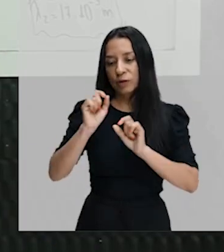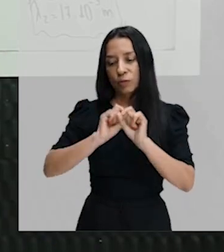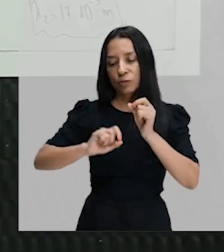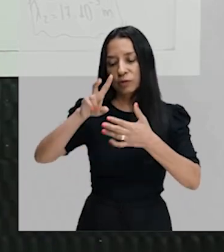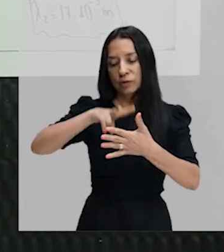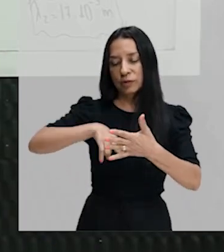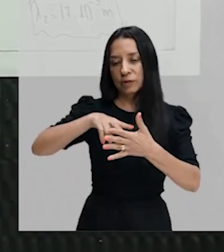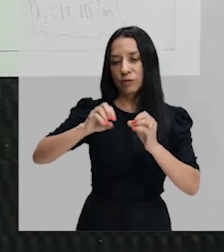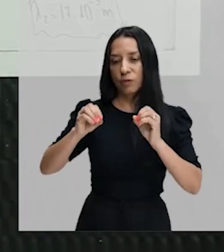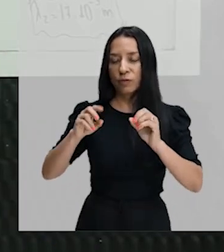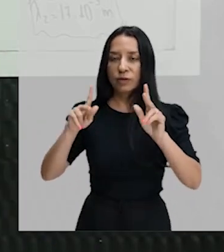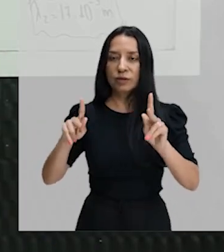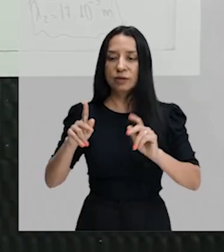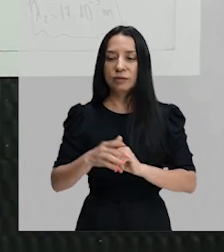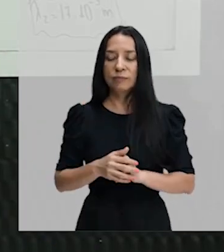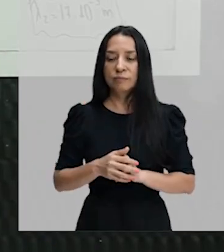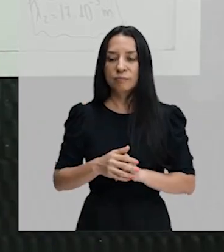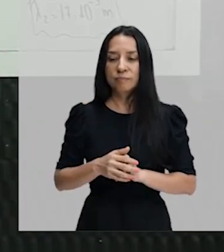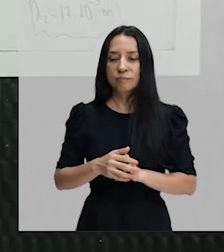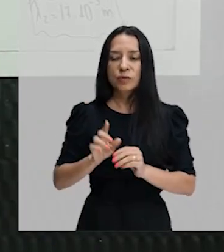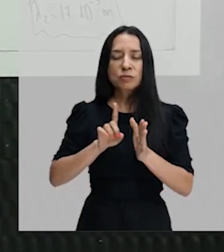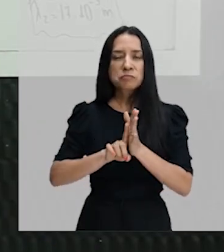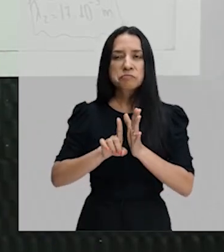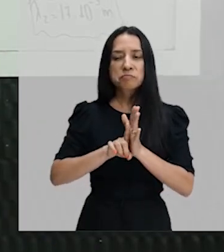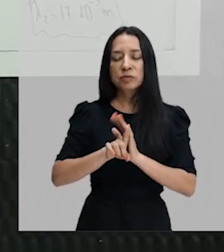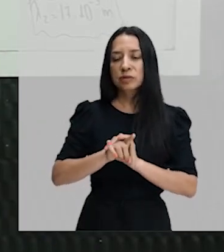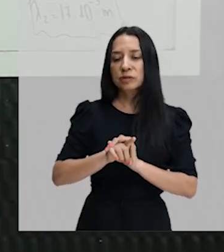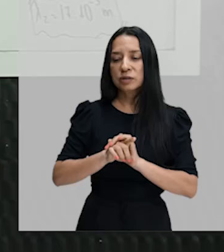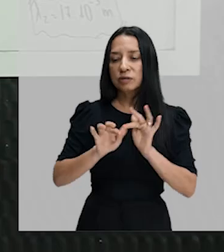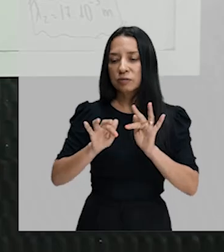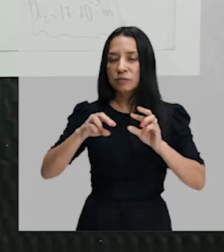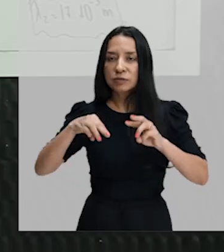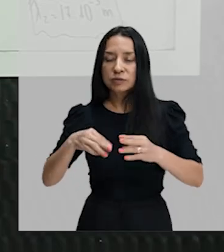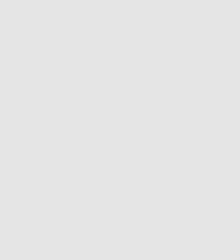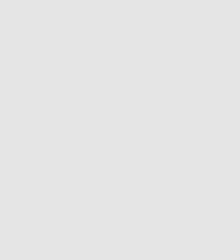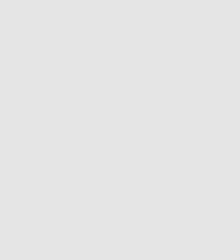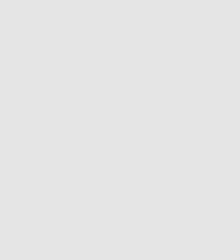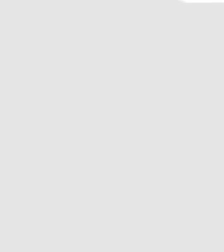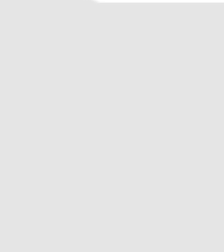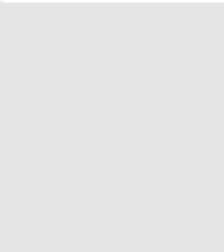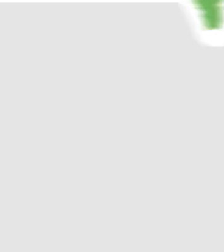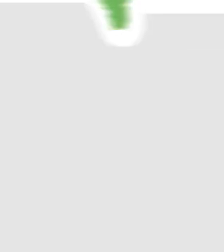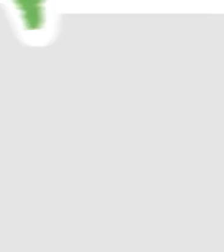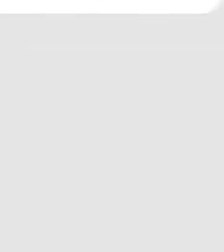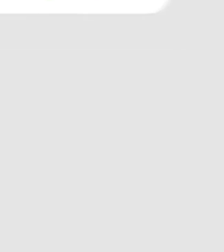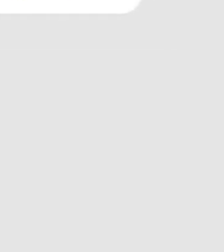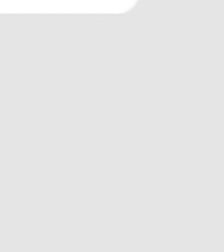que tá lendo tá ok com essa questão finalizamos a aula de hoje até a próxima